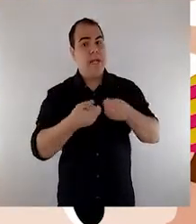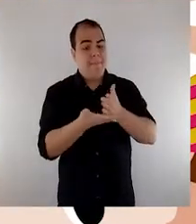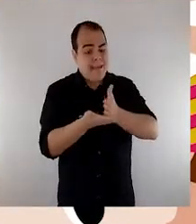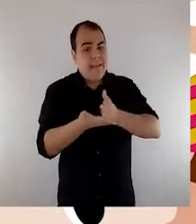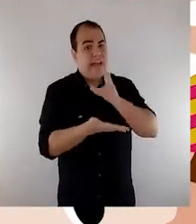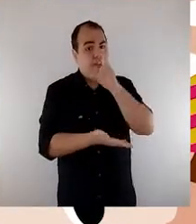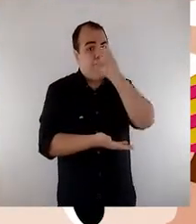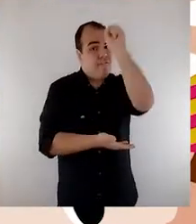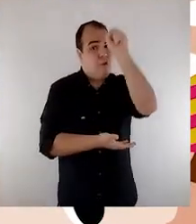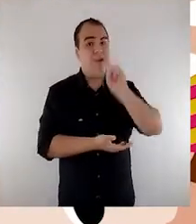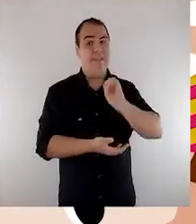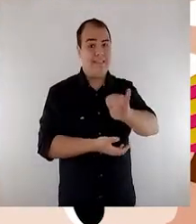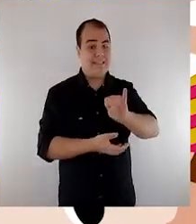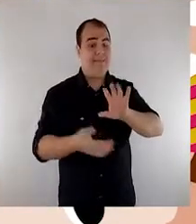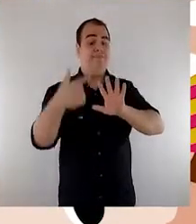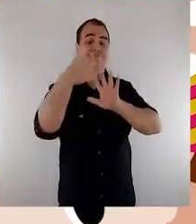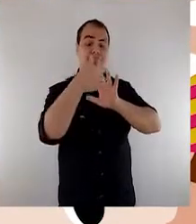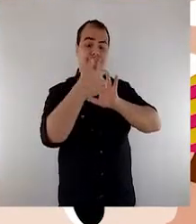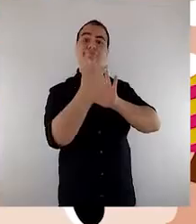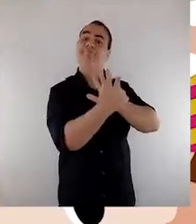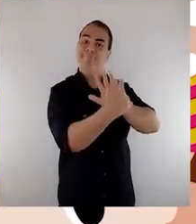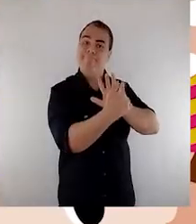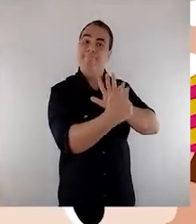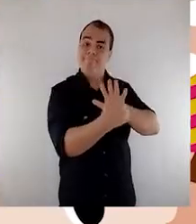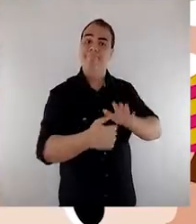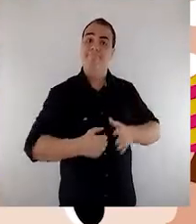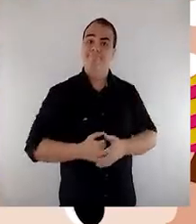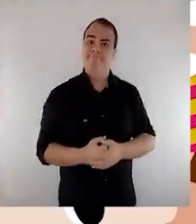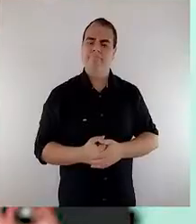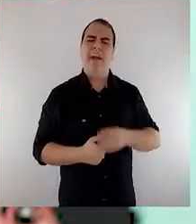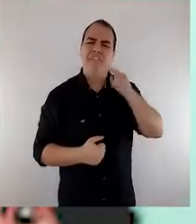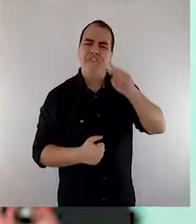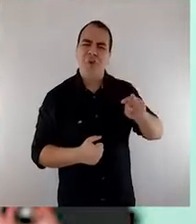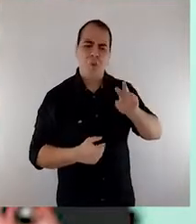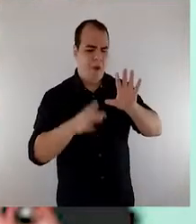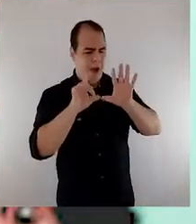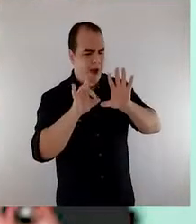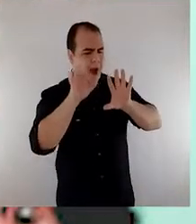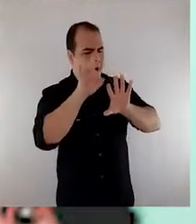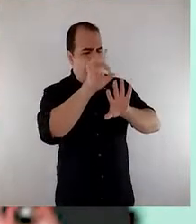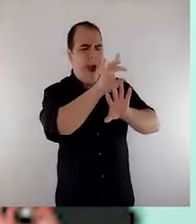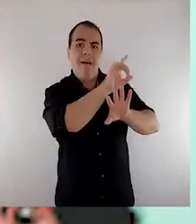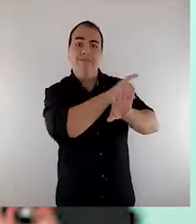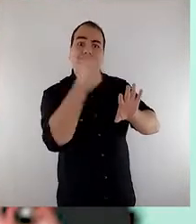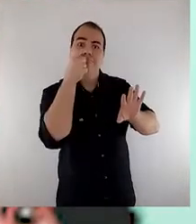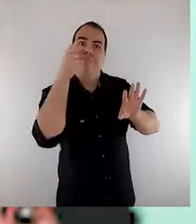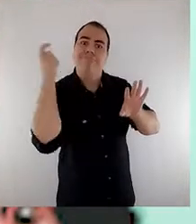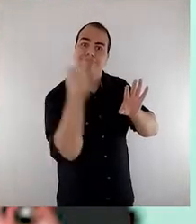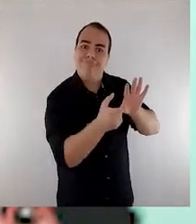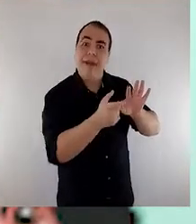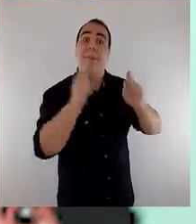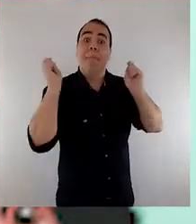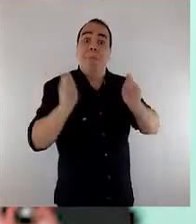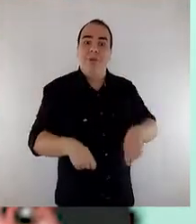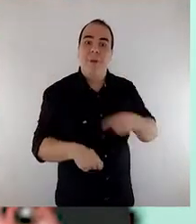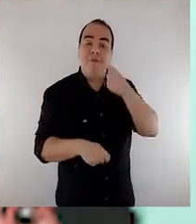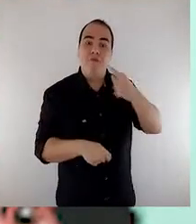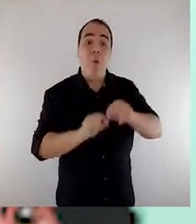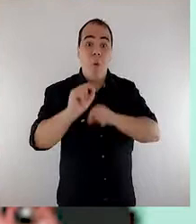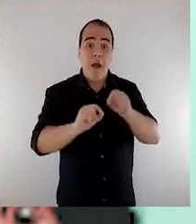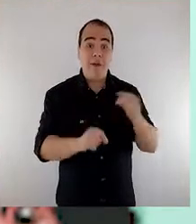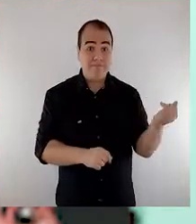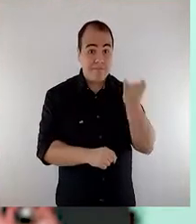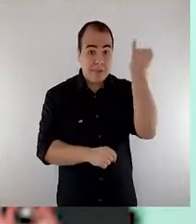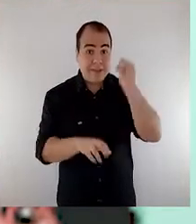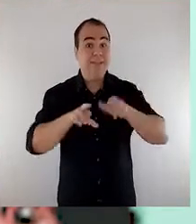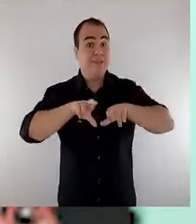das forças sem o anelar e o mindinho. Viu como cada dedo é interessante? Assim podemos ligar a